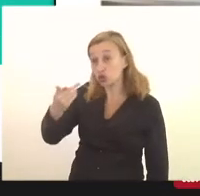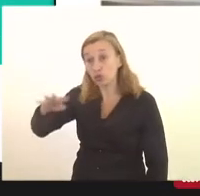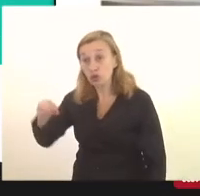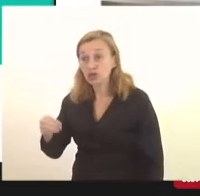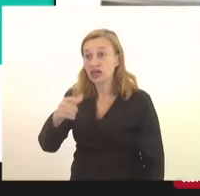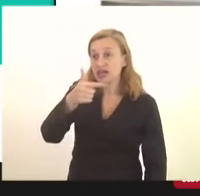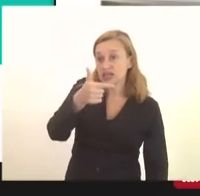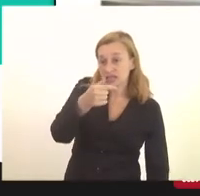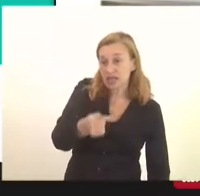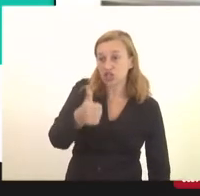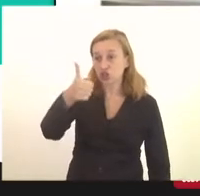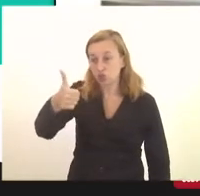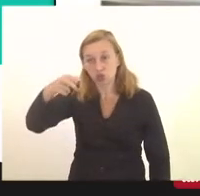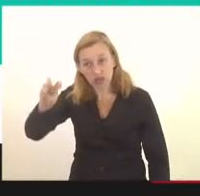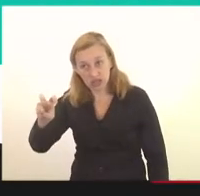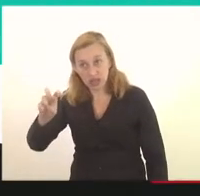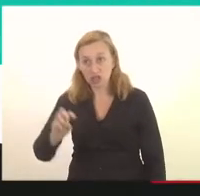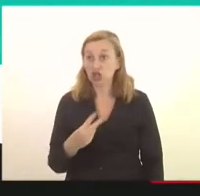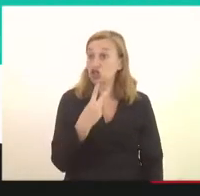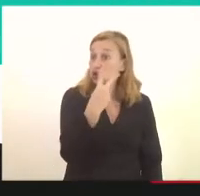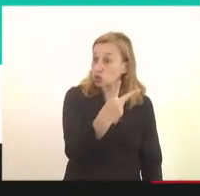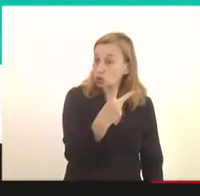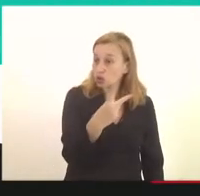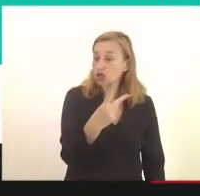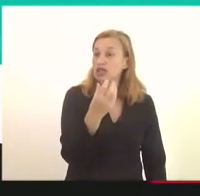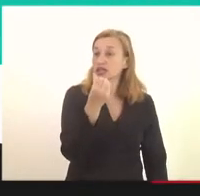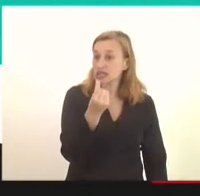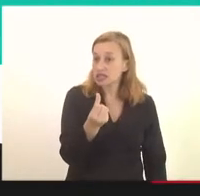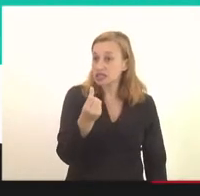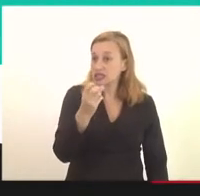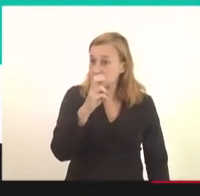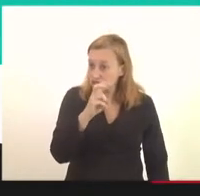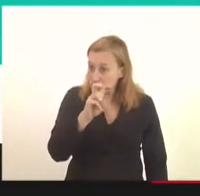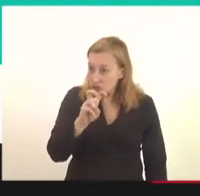715 e dois poços no 541.